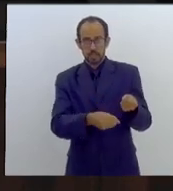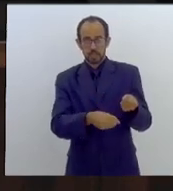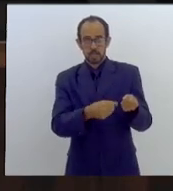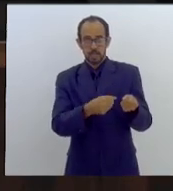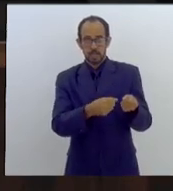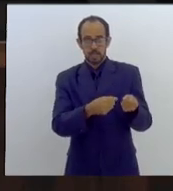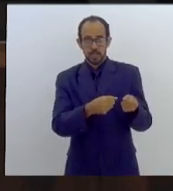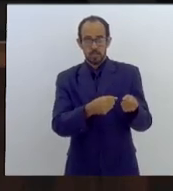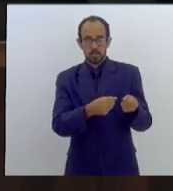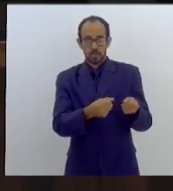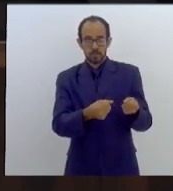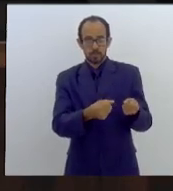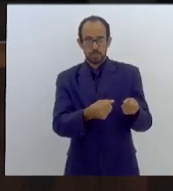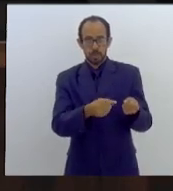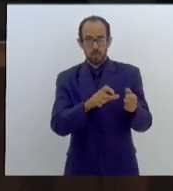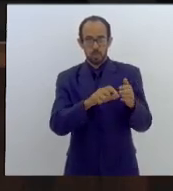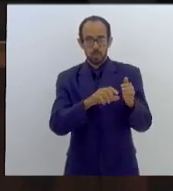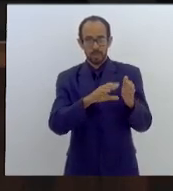anos.